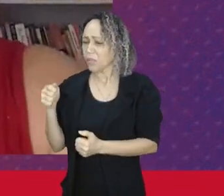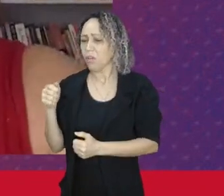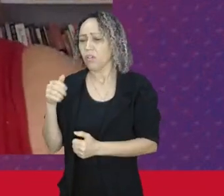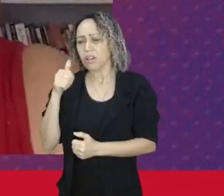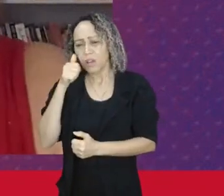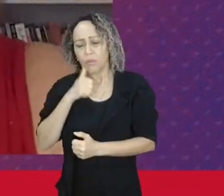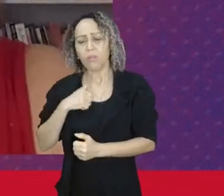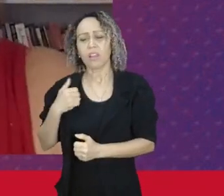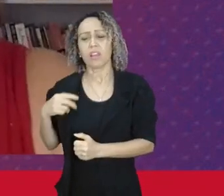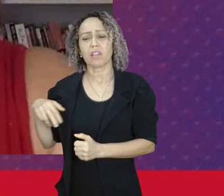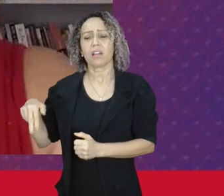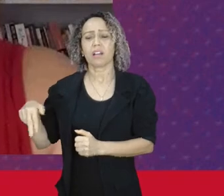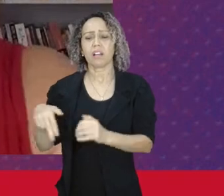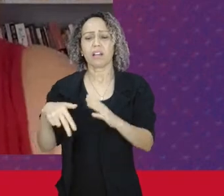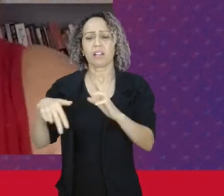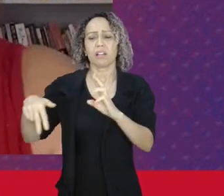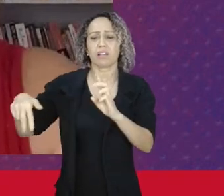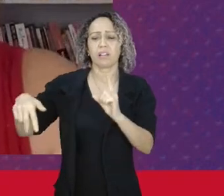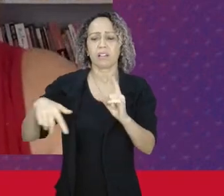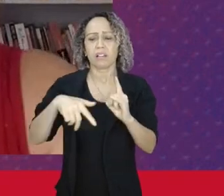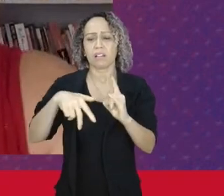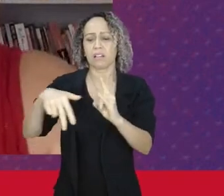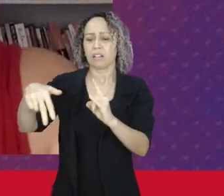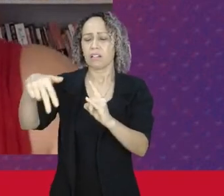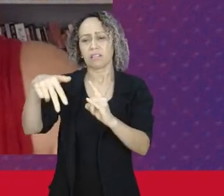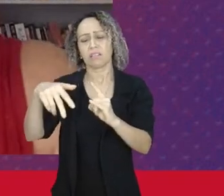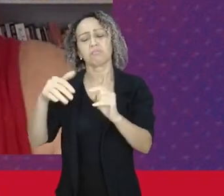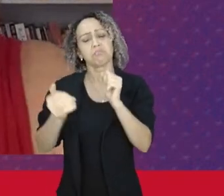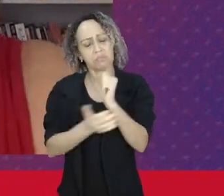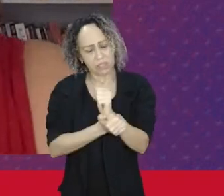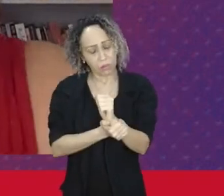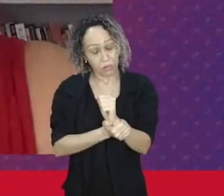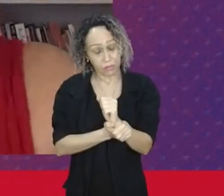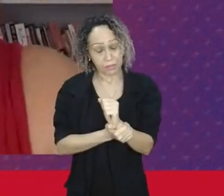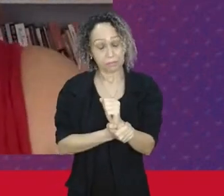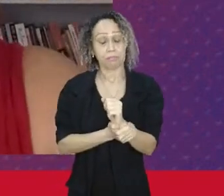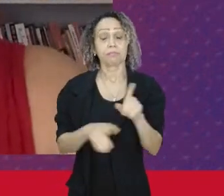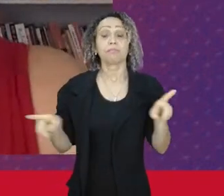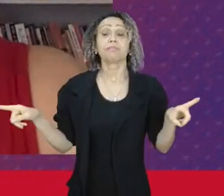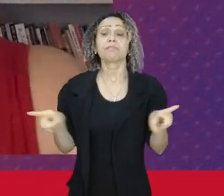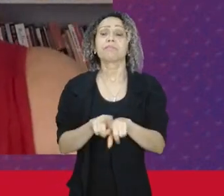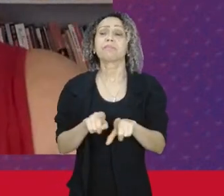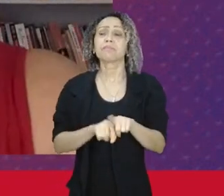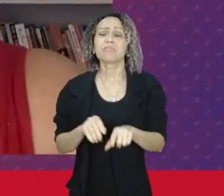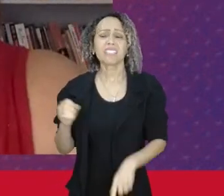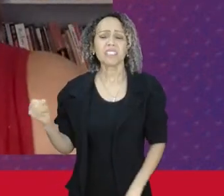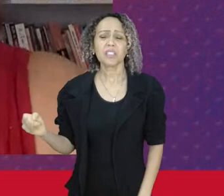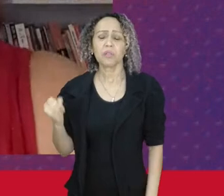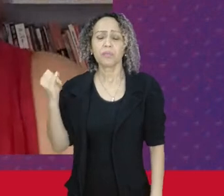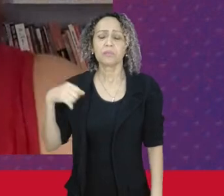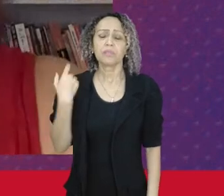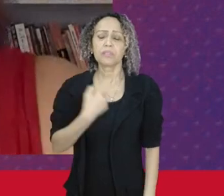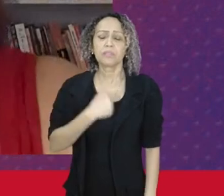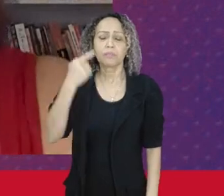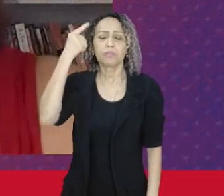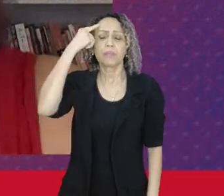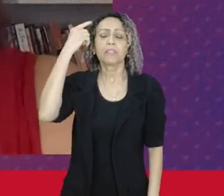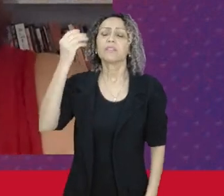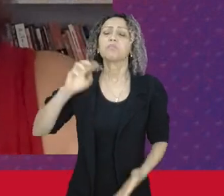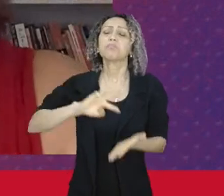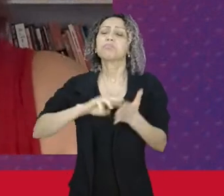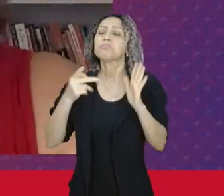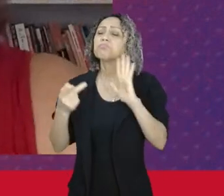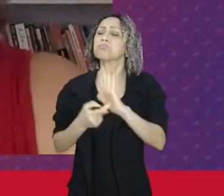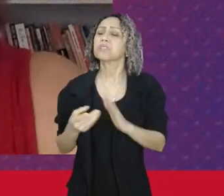é fundamental que a gente pense em ter mulheres em lugares de decisão sobre a